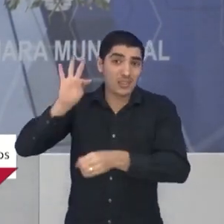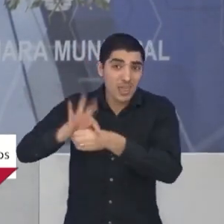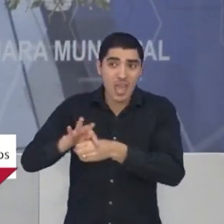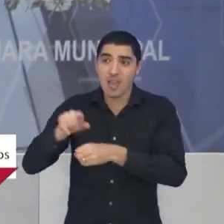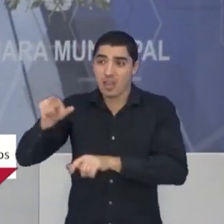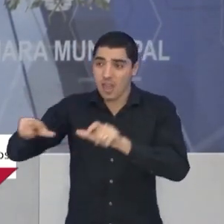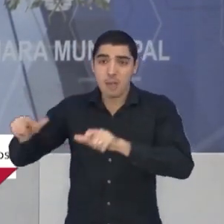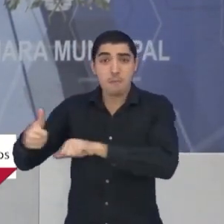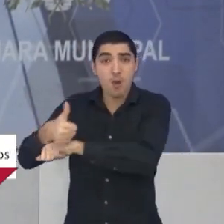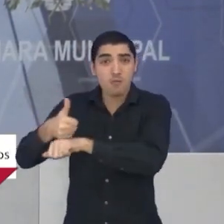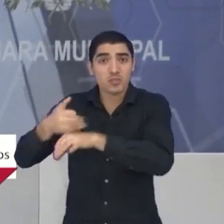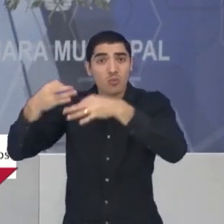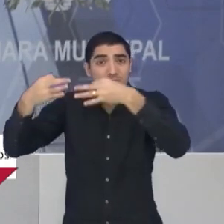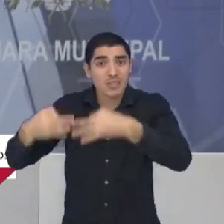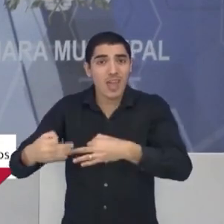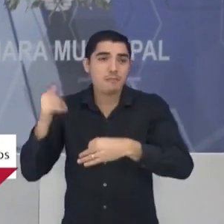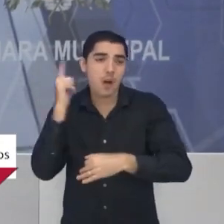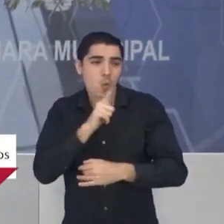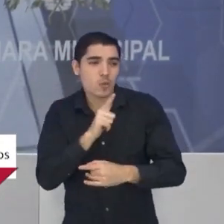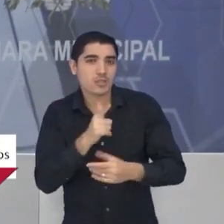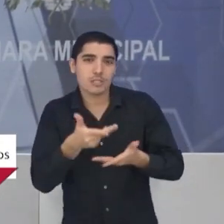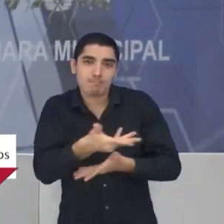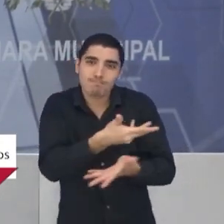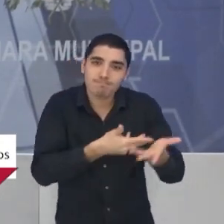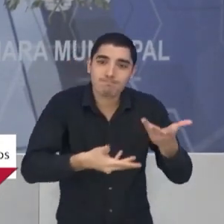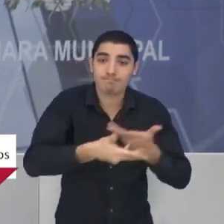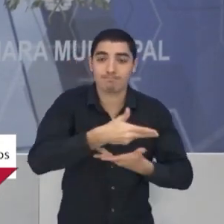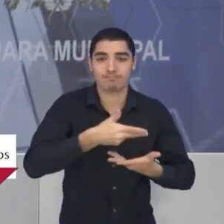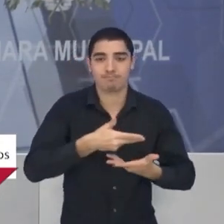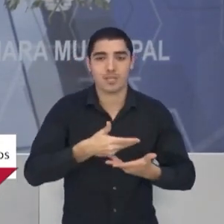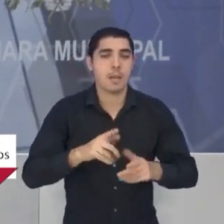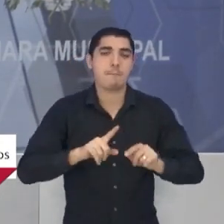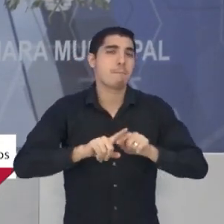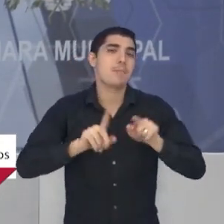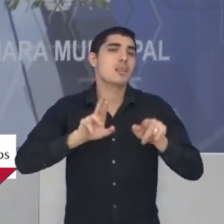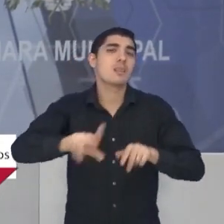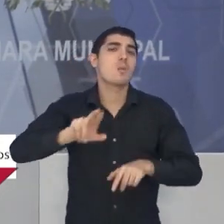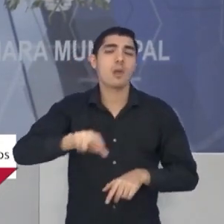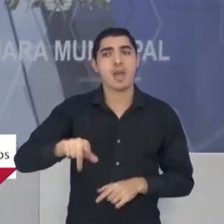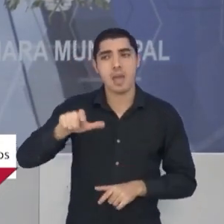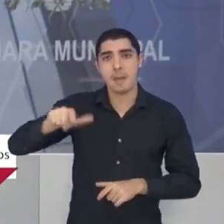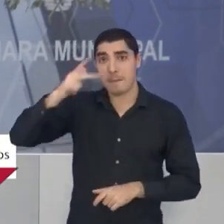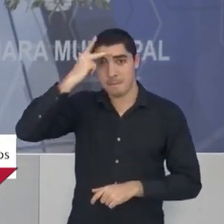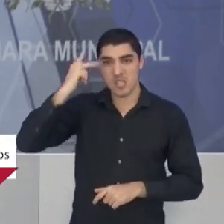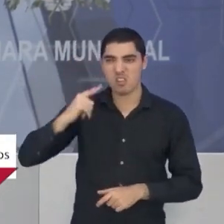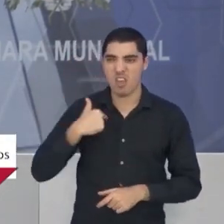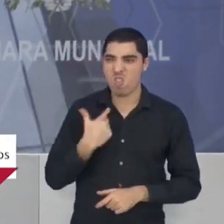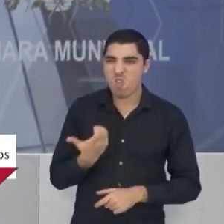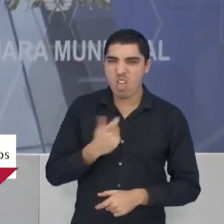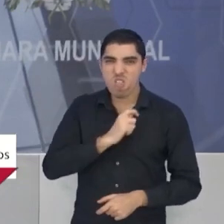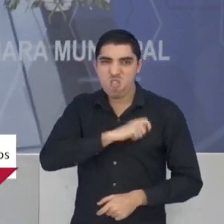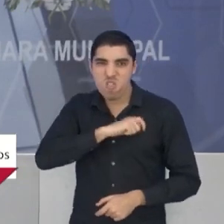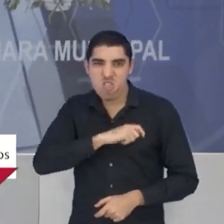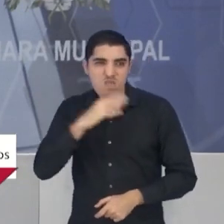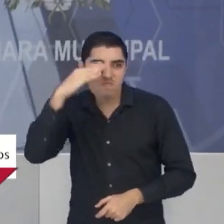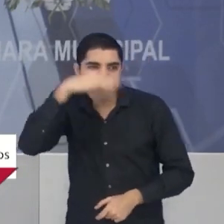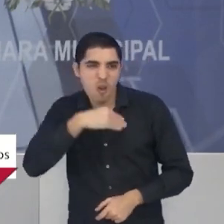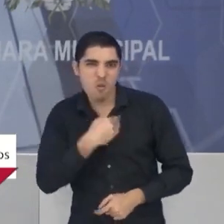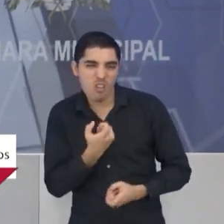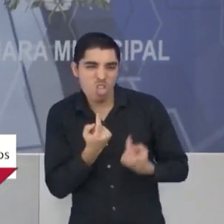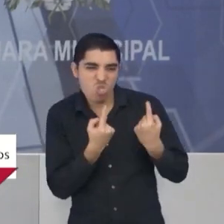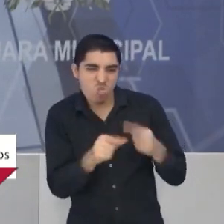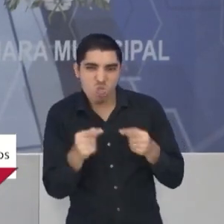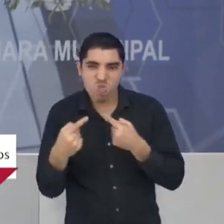melhor atendidas mas não acontecem por dolo não acontecem por vontade de errar e desse erro